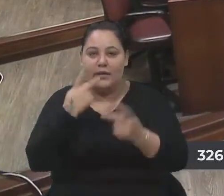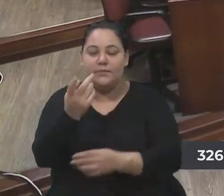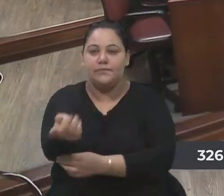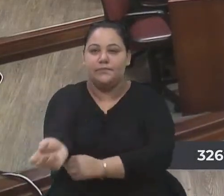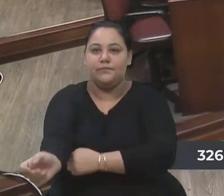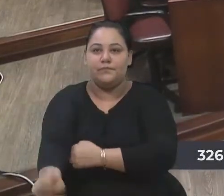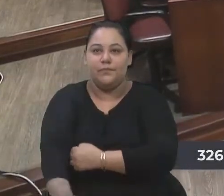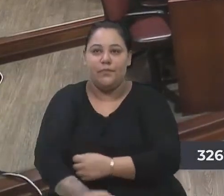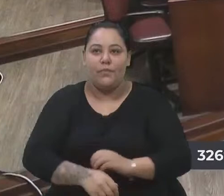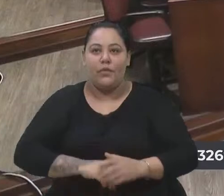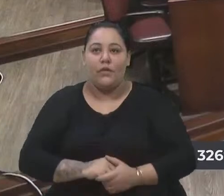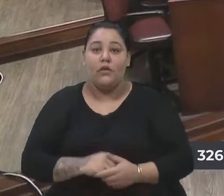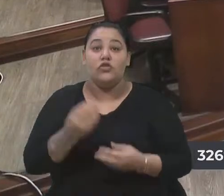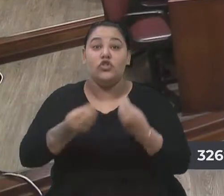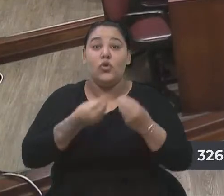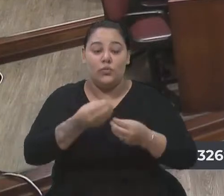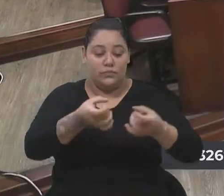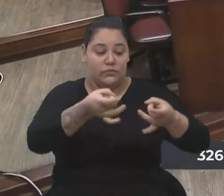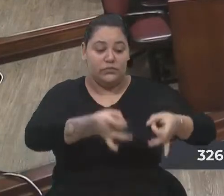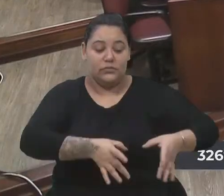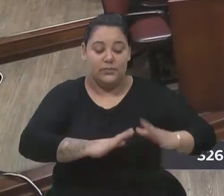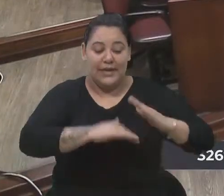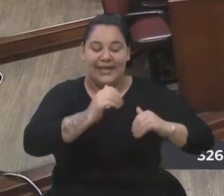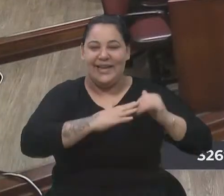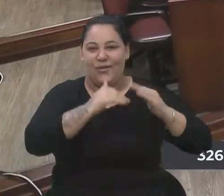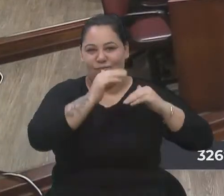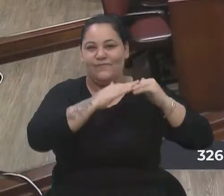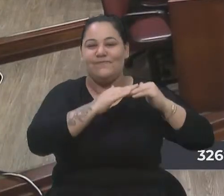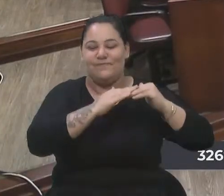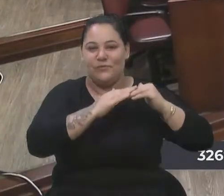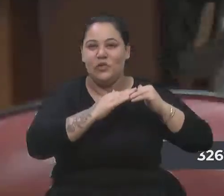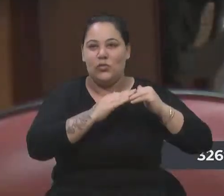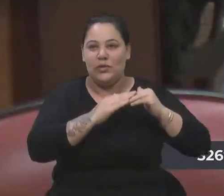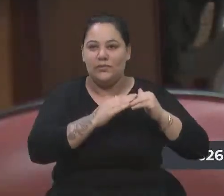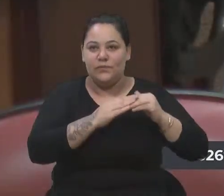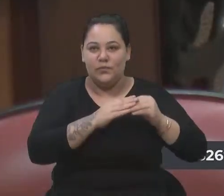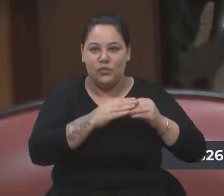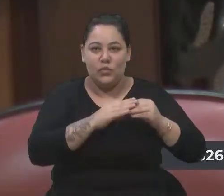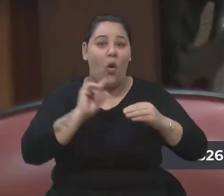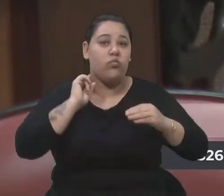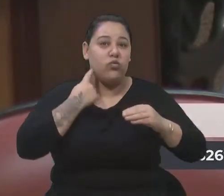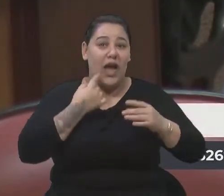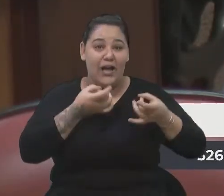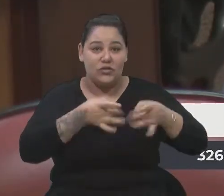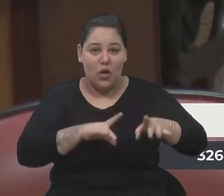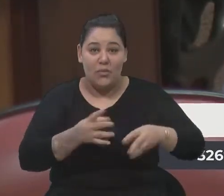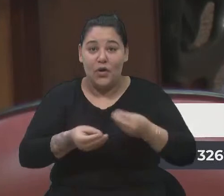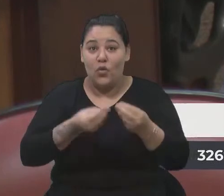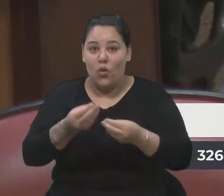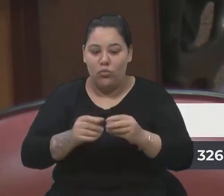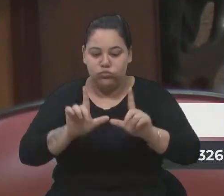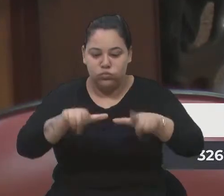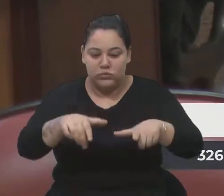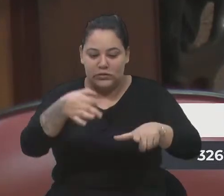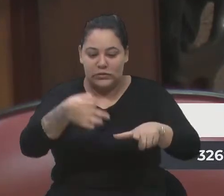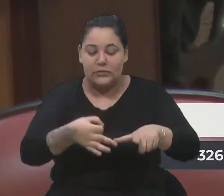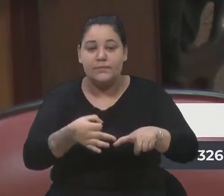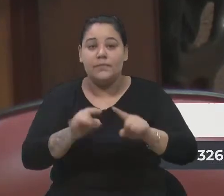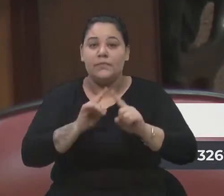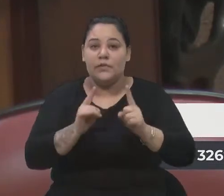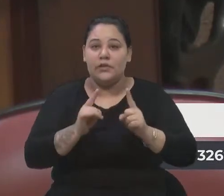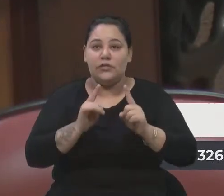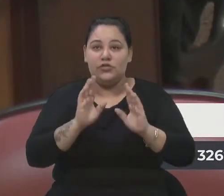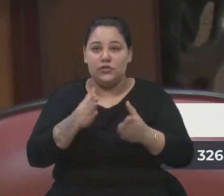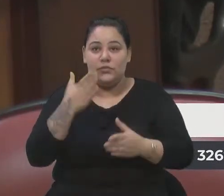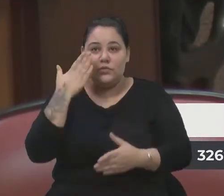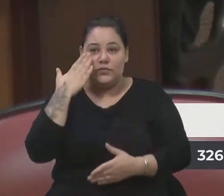resíduos de material de construção. E já posso dizer para o senhor, de antemão, de uma preocupação do secretário João